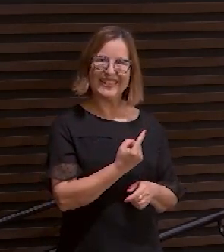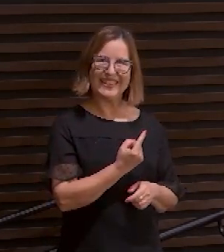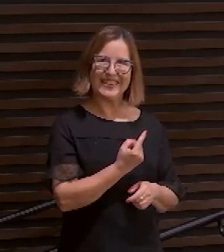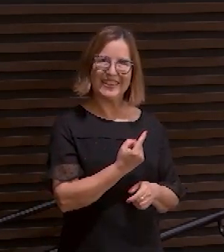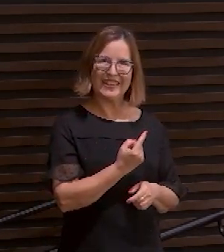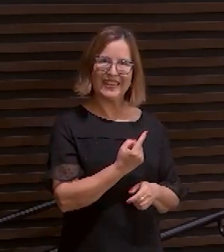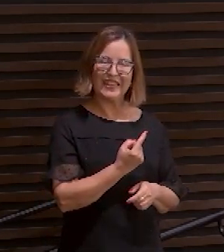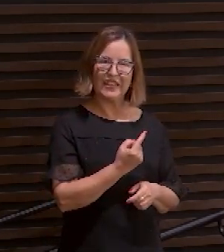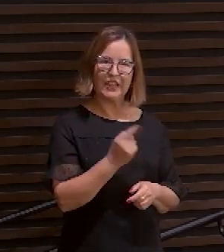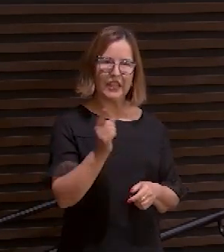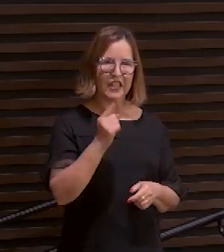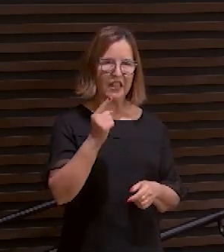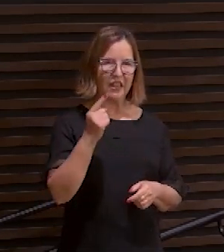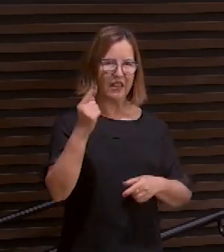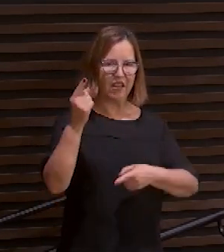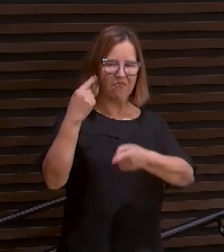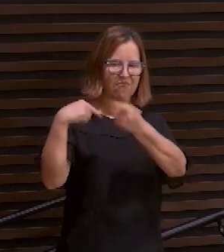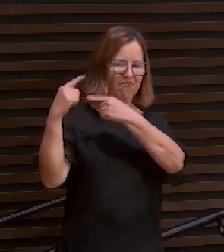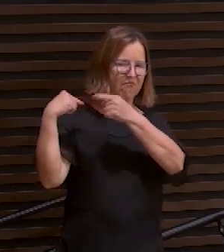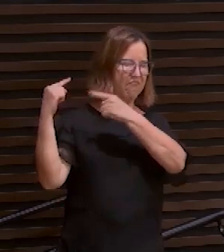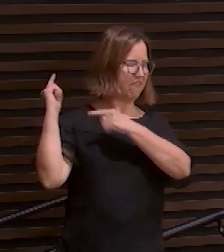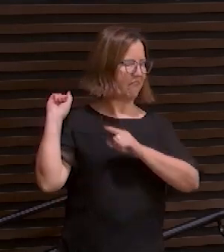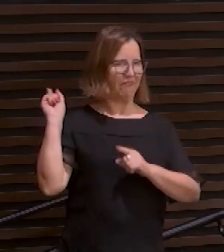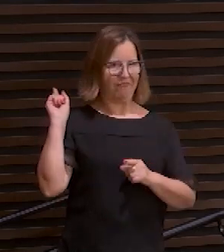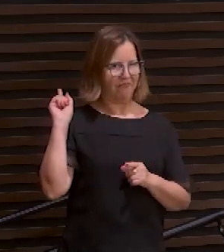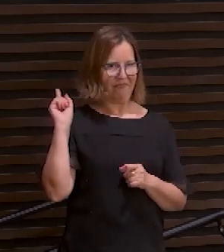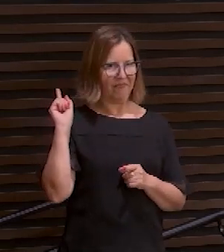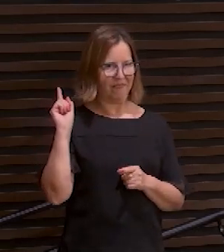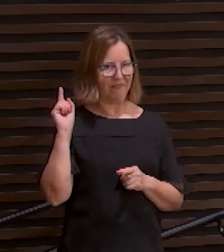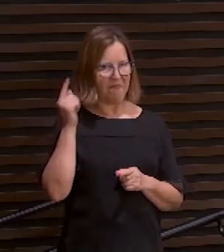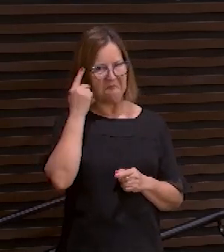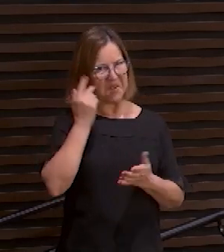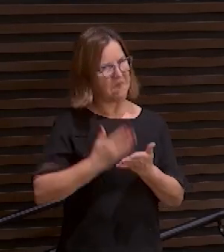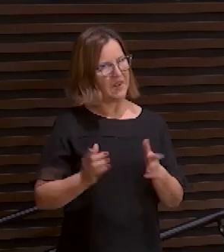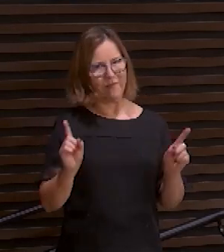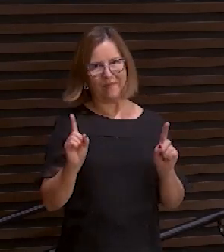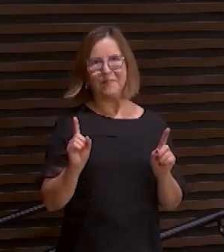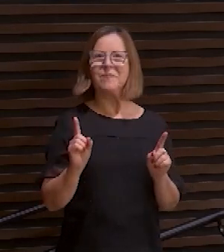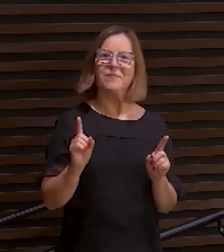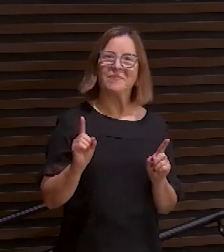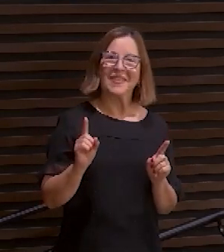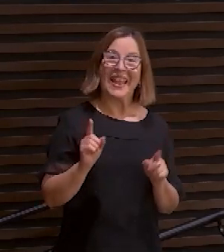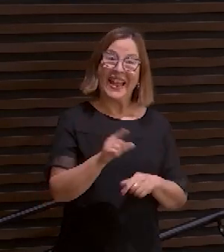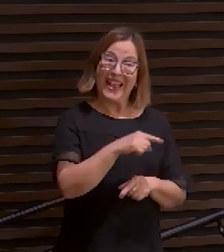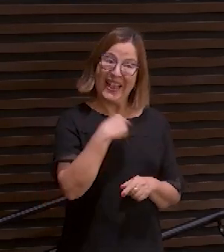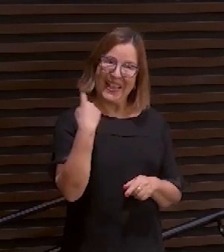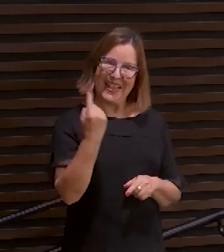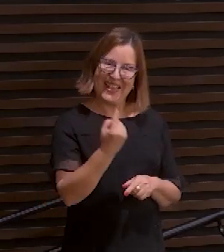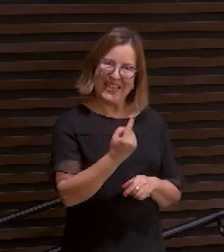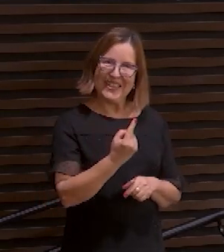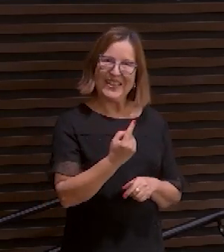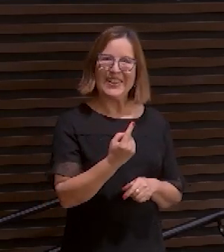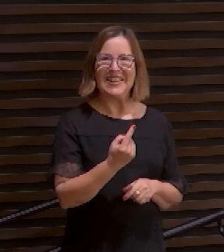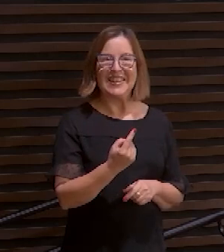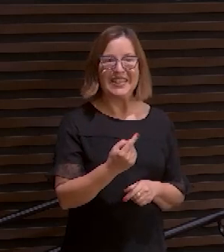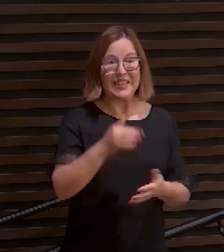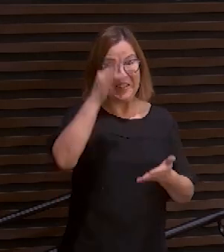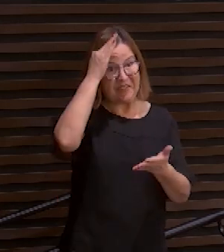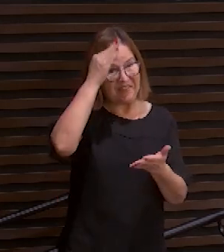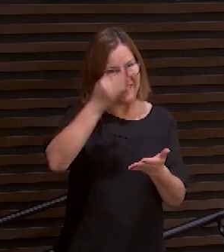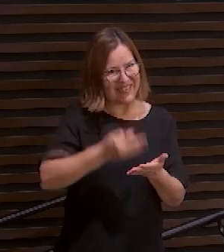não somos dos que retrocedem para a perdição. Somos, entretanto, da